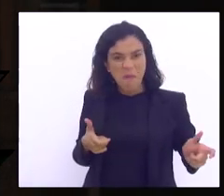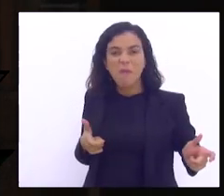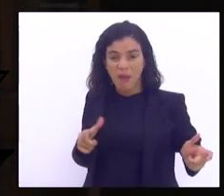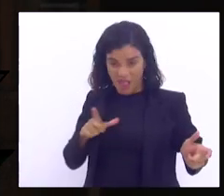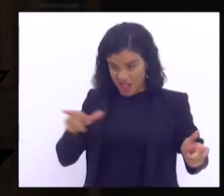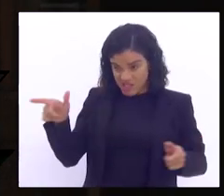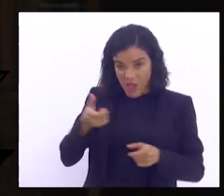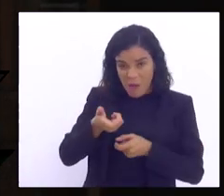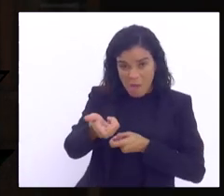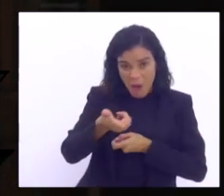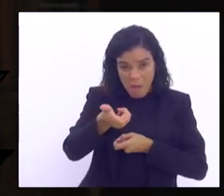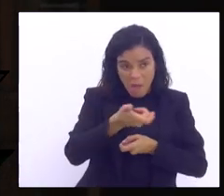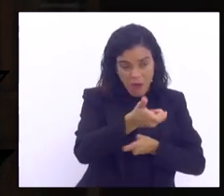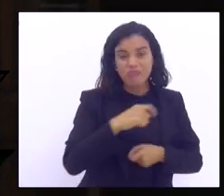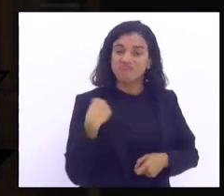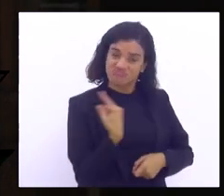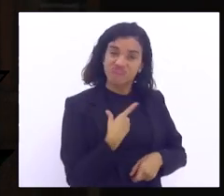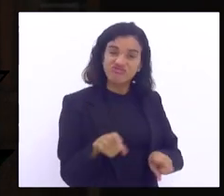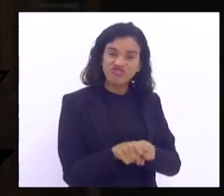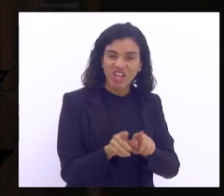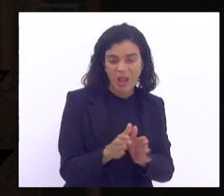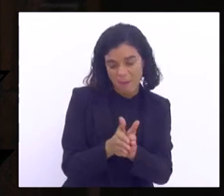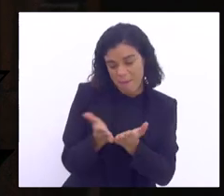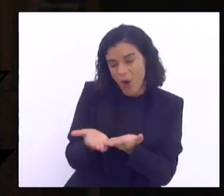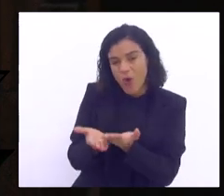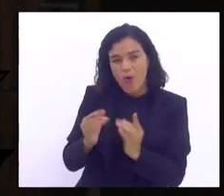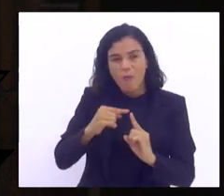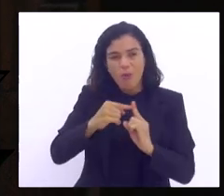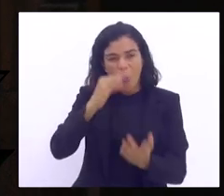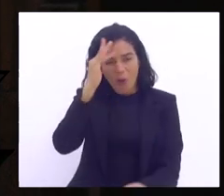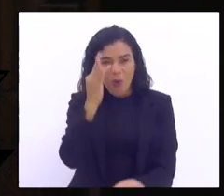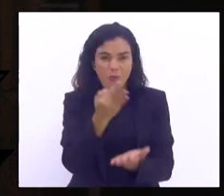seus canhões, mas nós também temos.